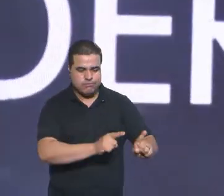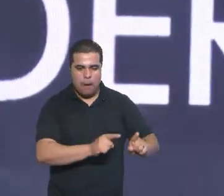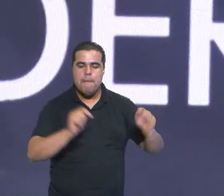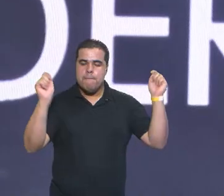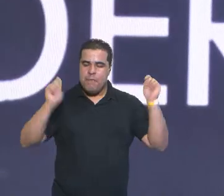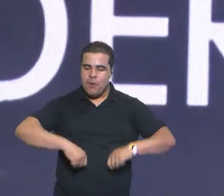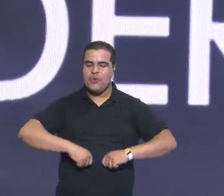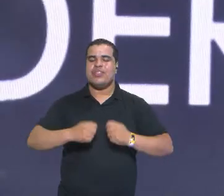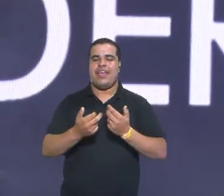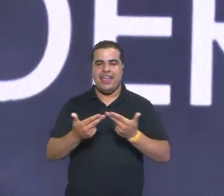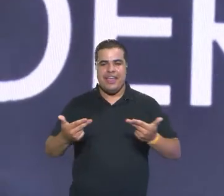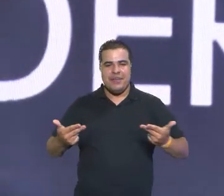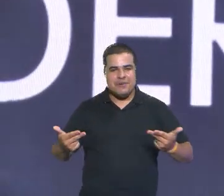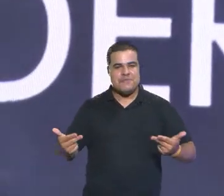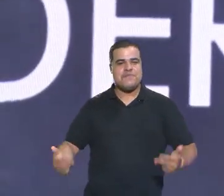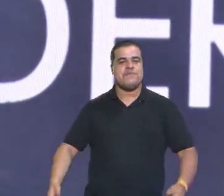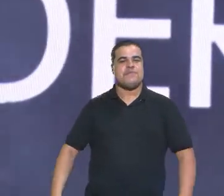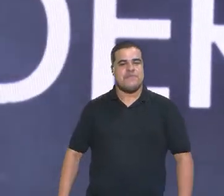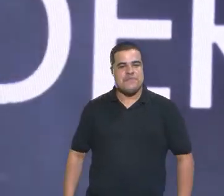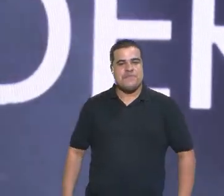depende ataque